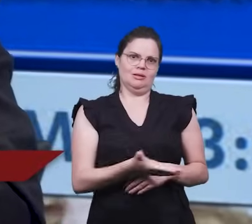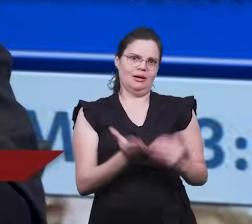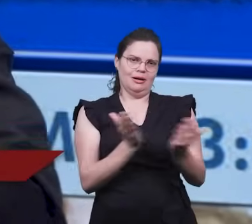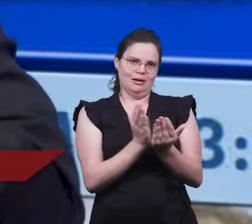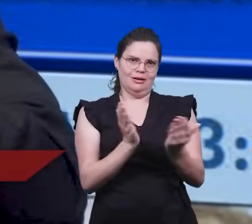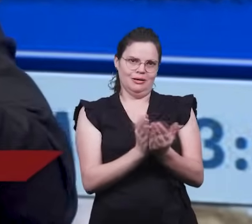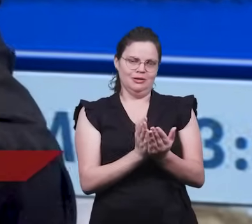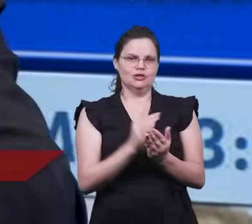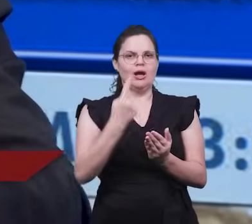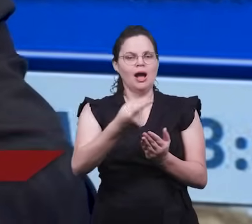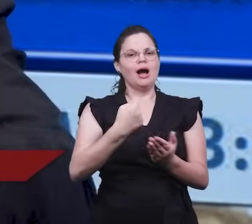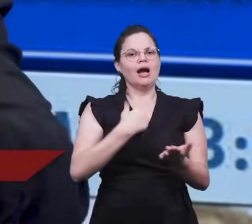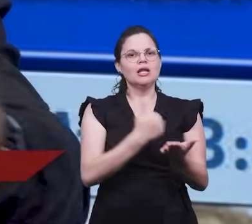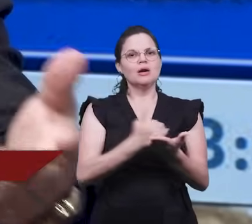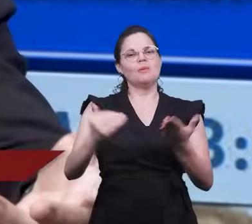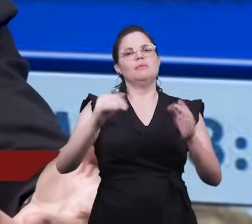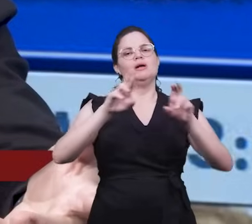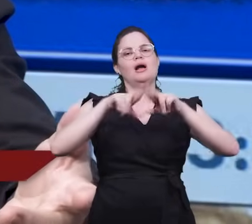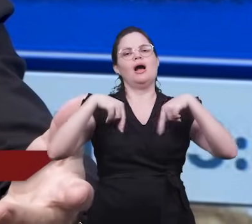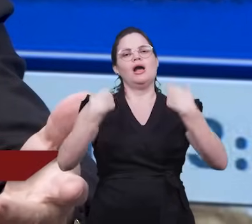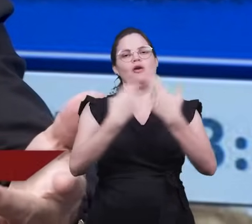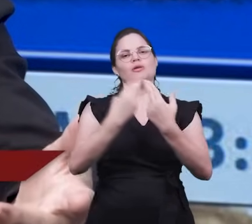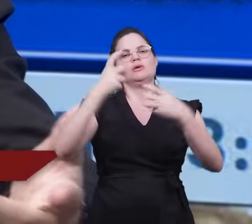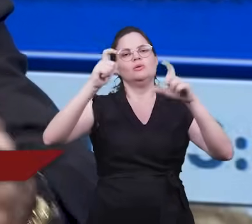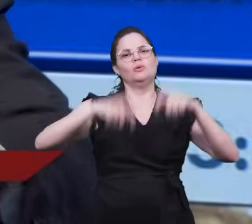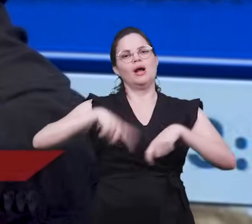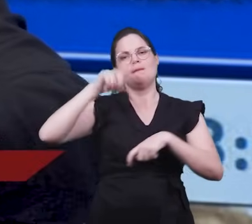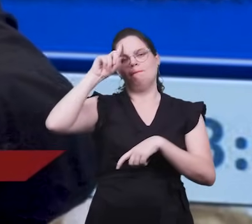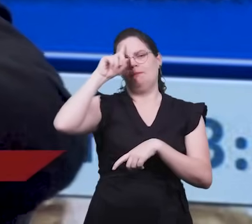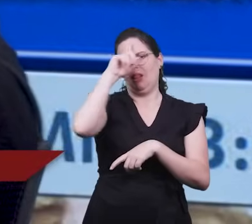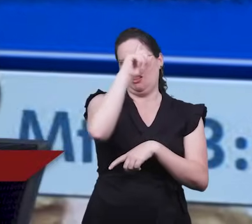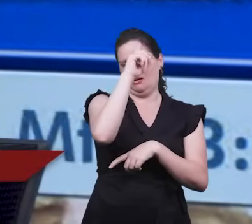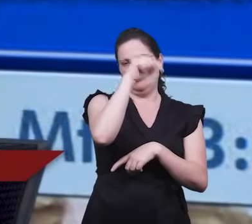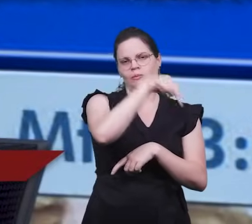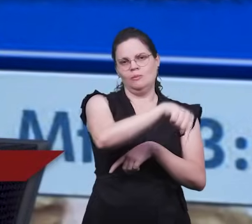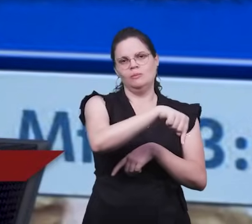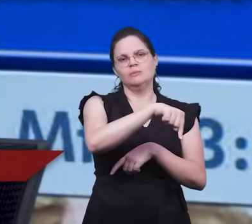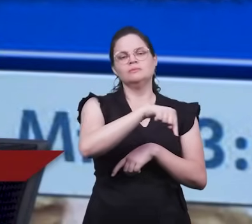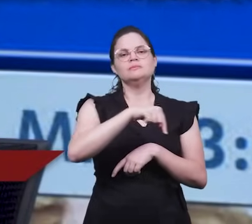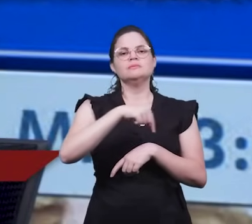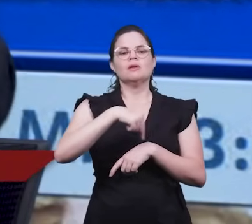o Magêncio. Em 313 ele faz o Edito de Milão, ele só